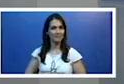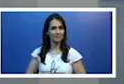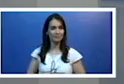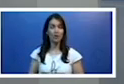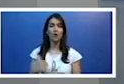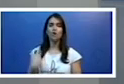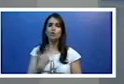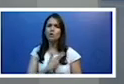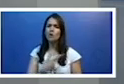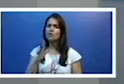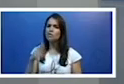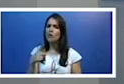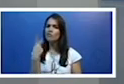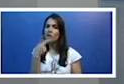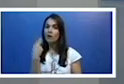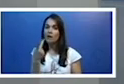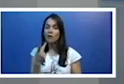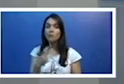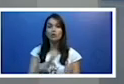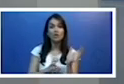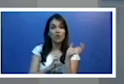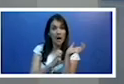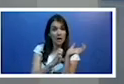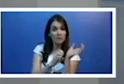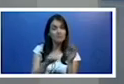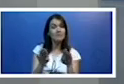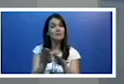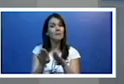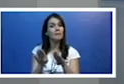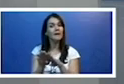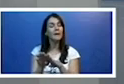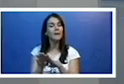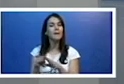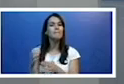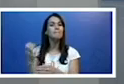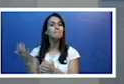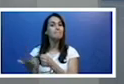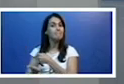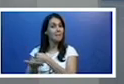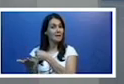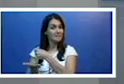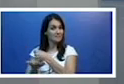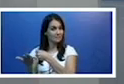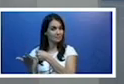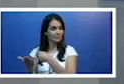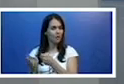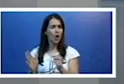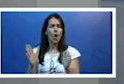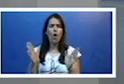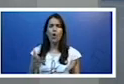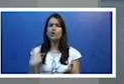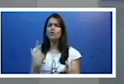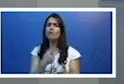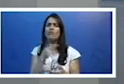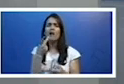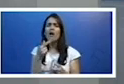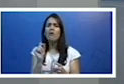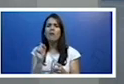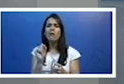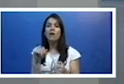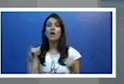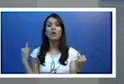Nós falamos sobre os ácidos e sobre as bases e hoje a gente vai falar sobre a ionização dos ácidos